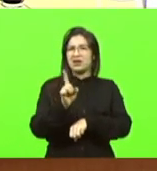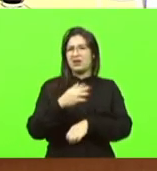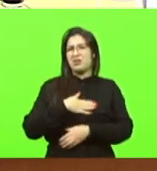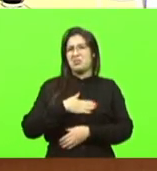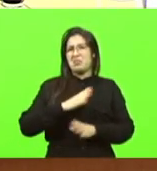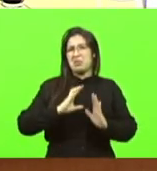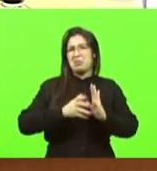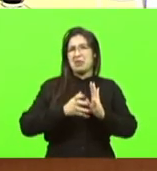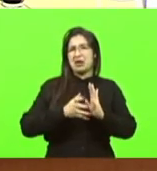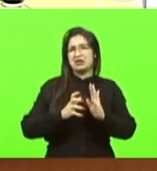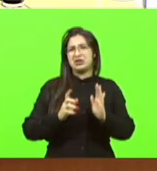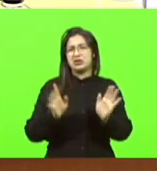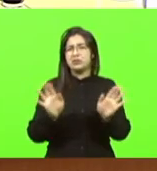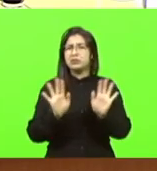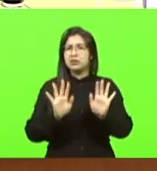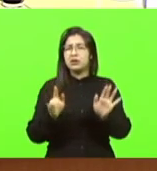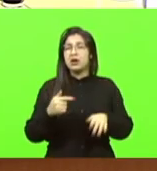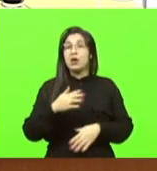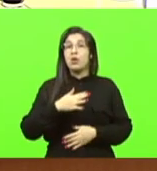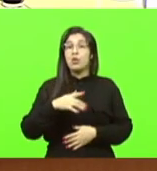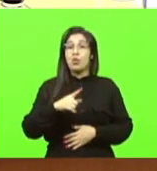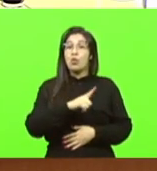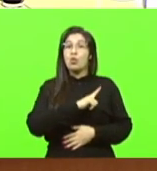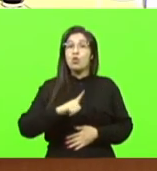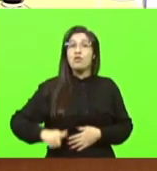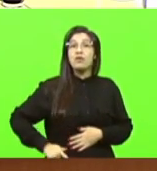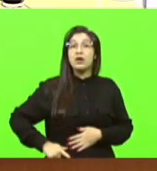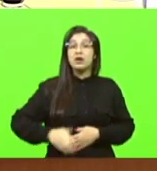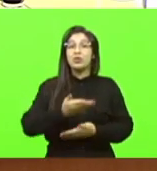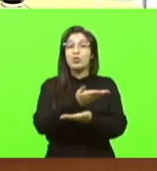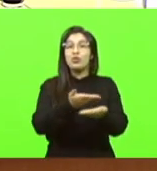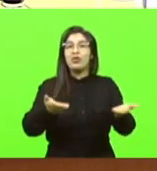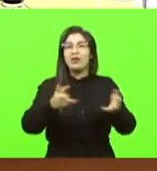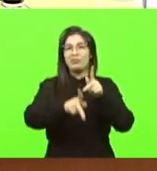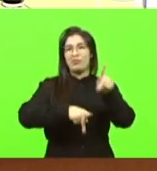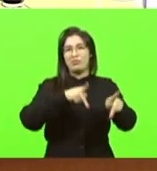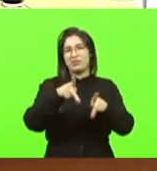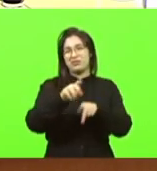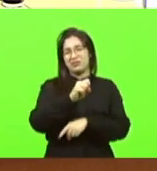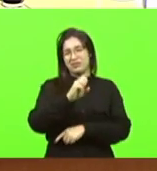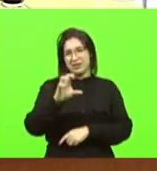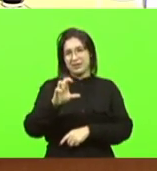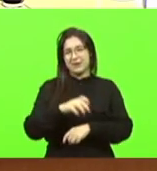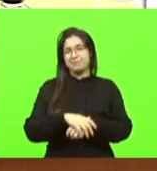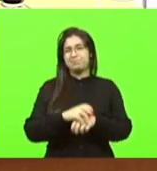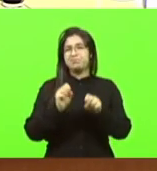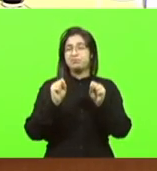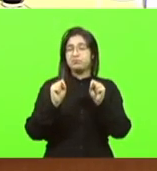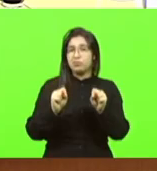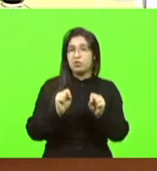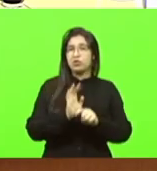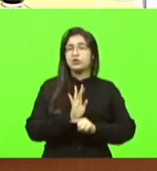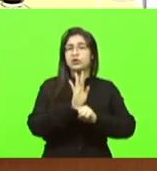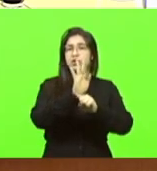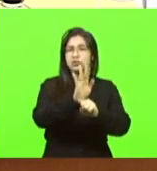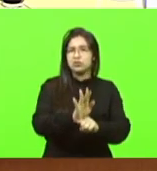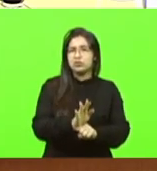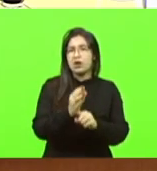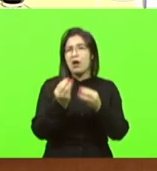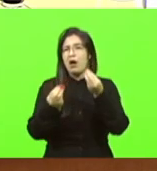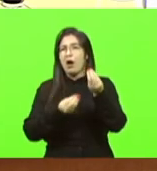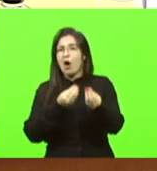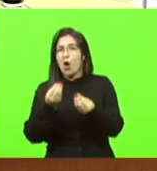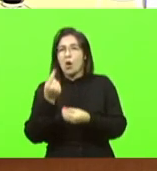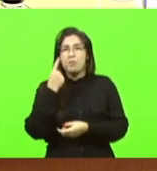meu partido o meu Governador é o governador dos Catarinenses que a gente possa construir isso aqui de uma